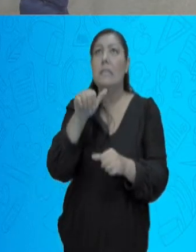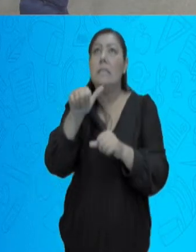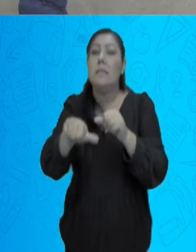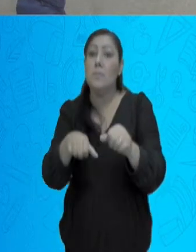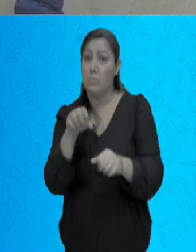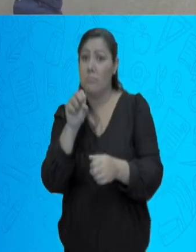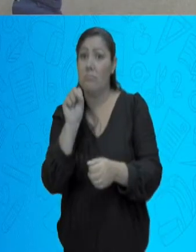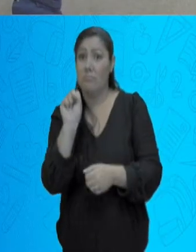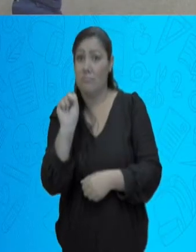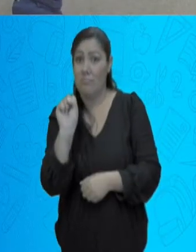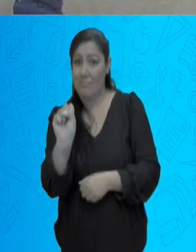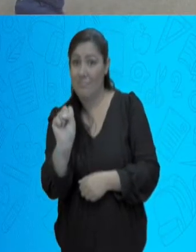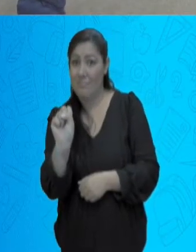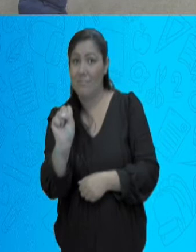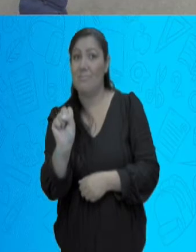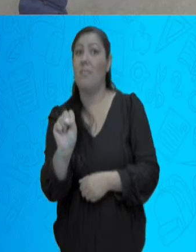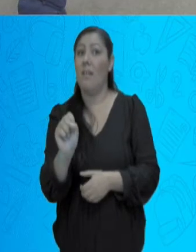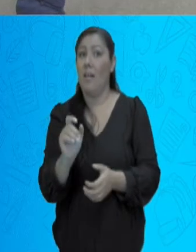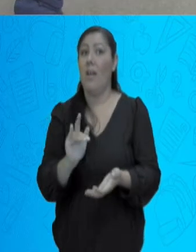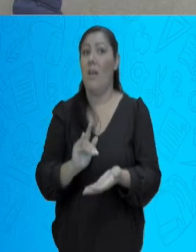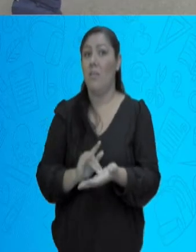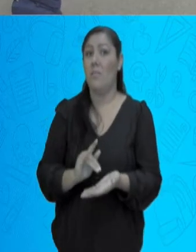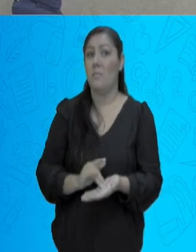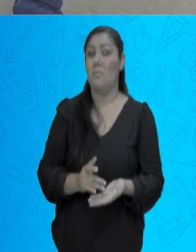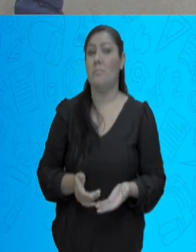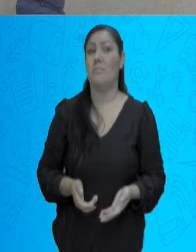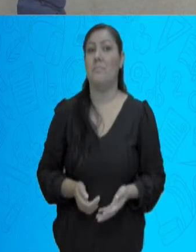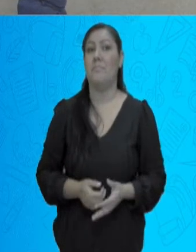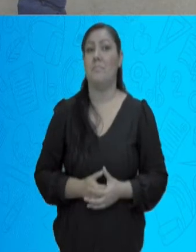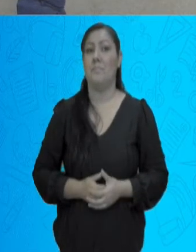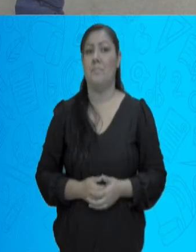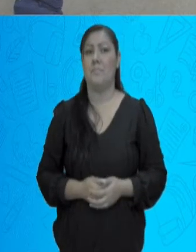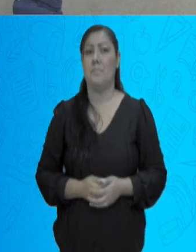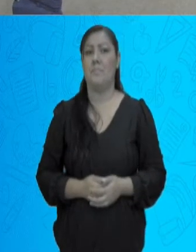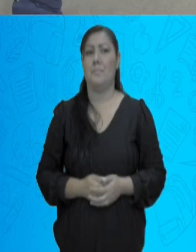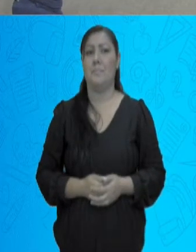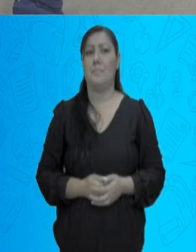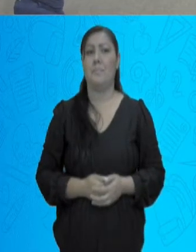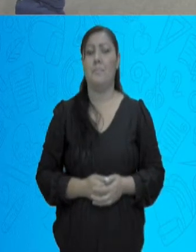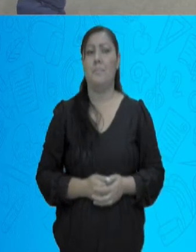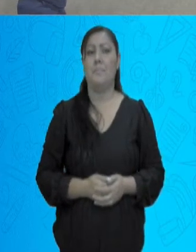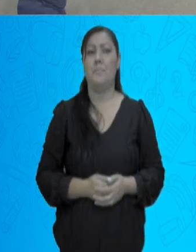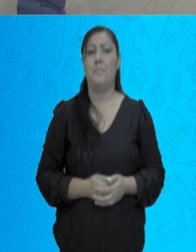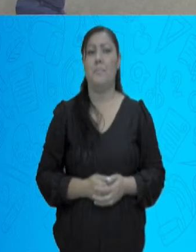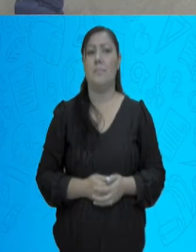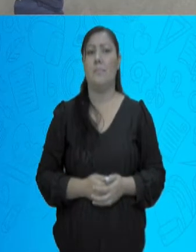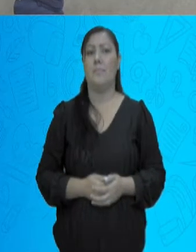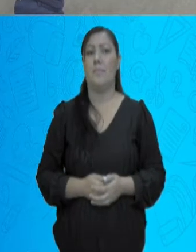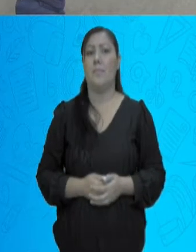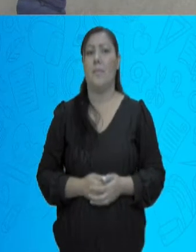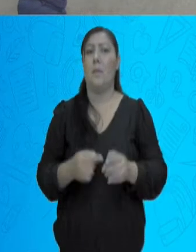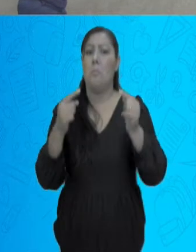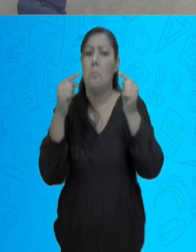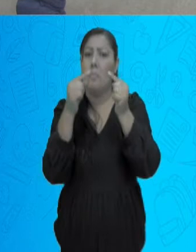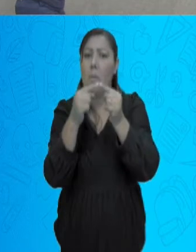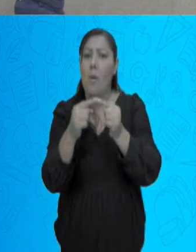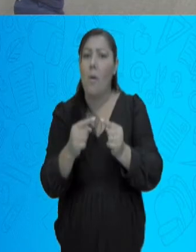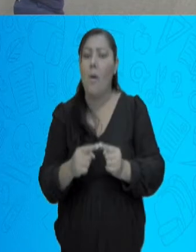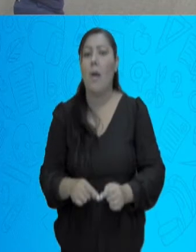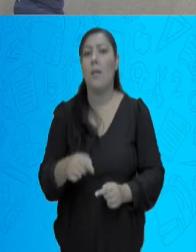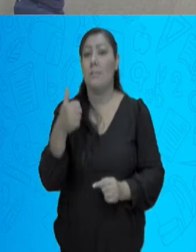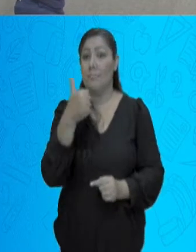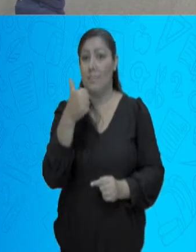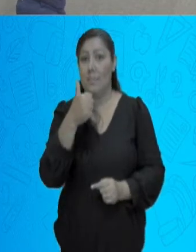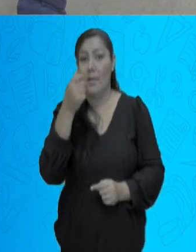gente colocou alguns exemplos aqui, mas nós vamos ver de forma bem específica já. Então, a forma que ele foi conjugada na primeira e na